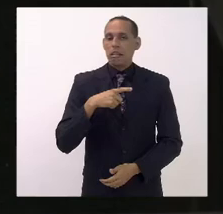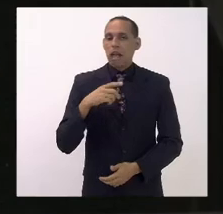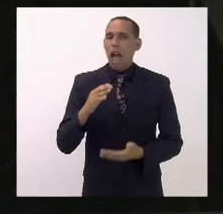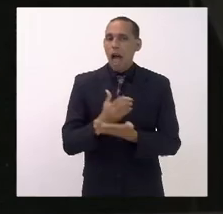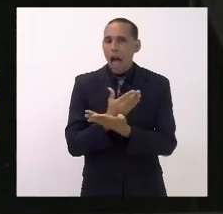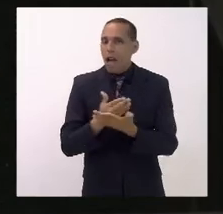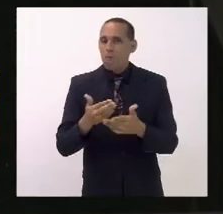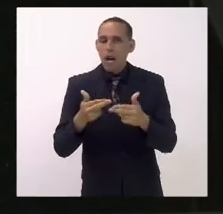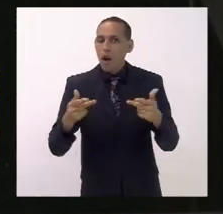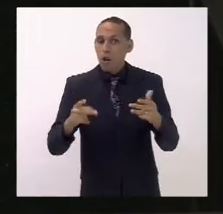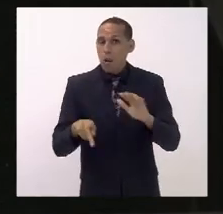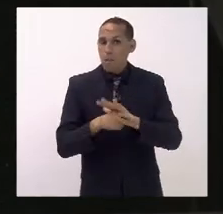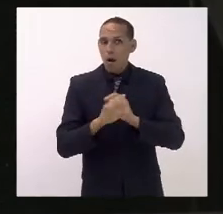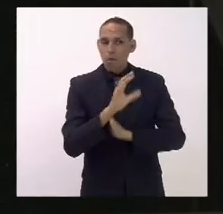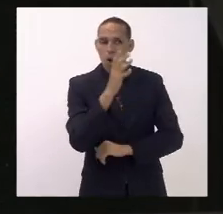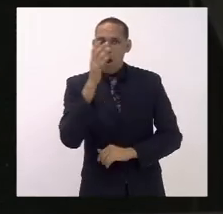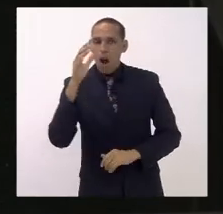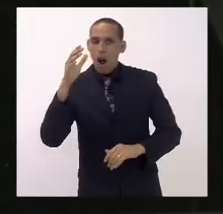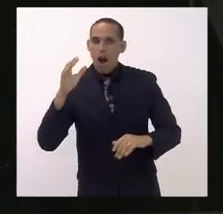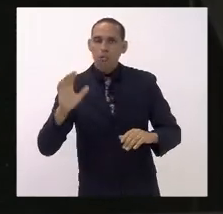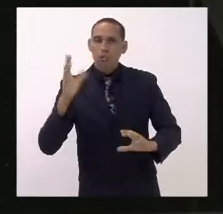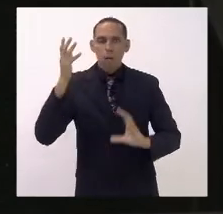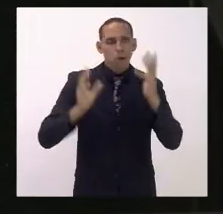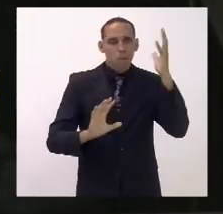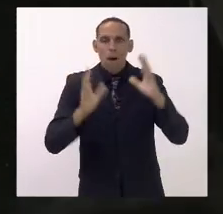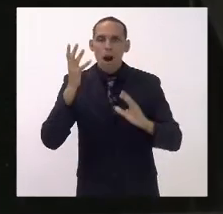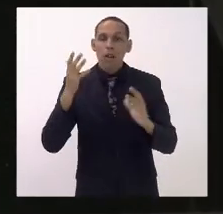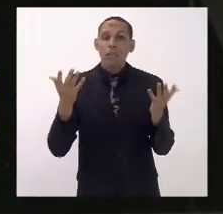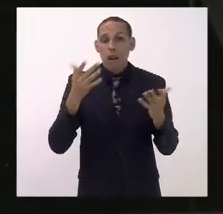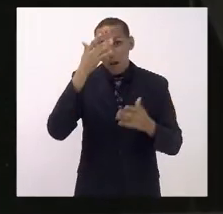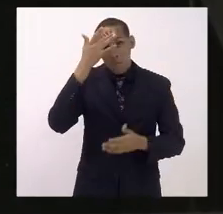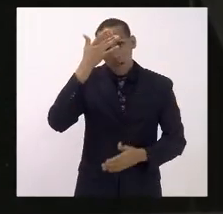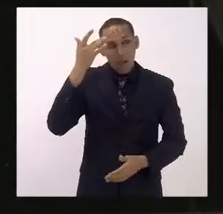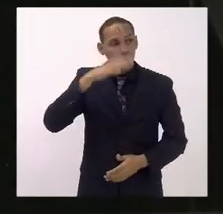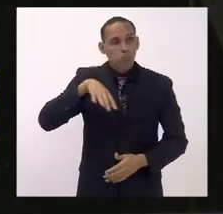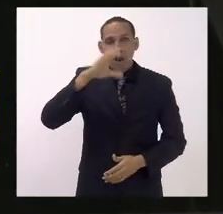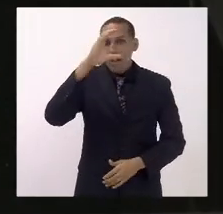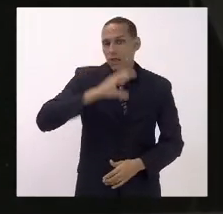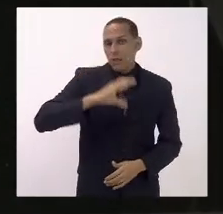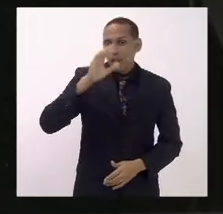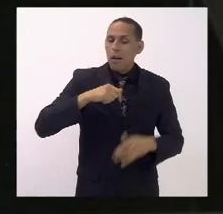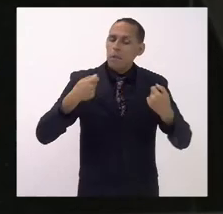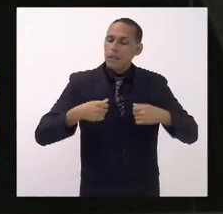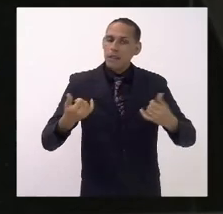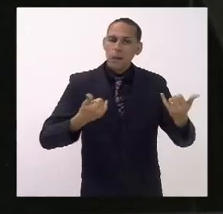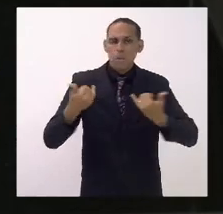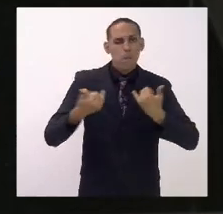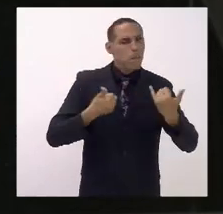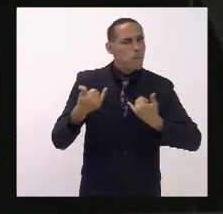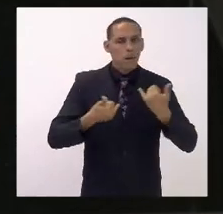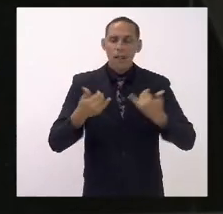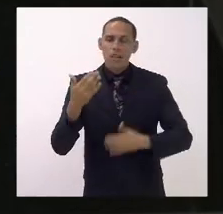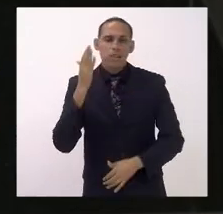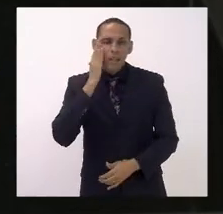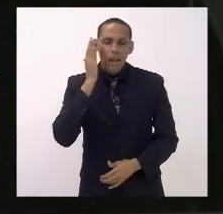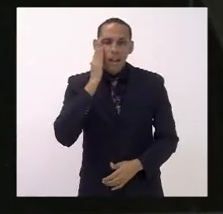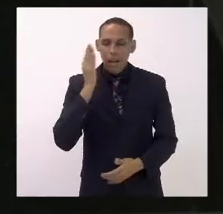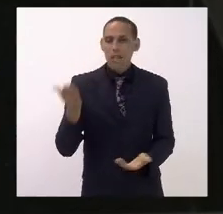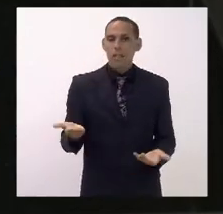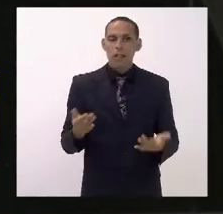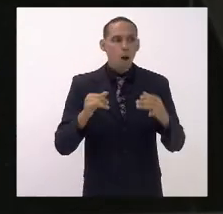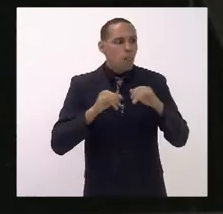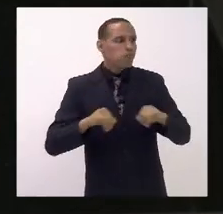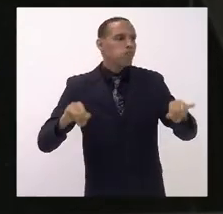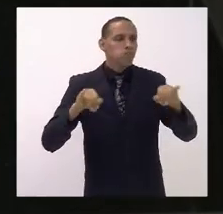algum evento da natureza. Então, todo cidadão deveria estar recebendo este aviso, não